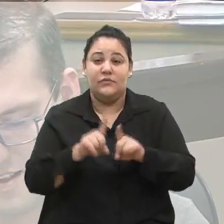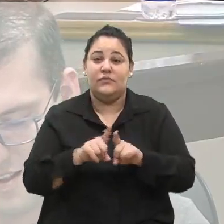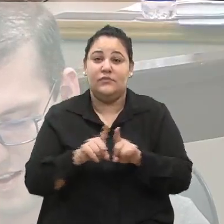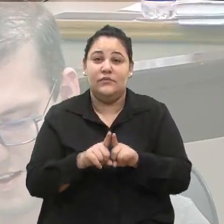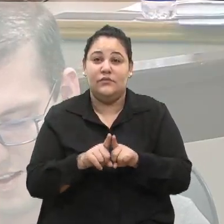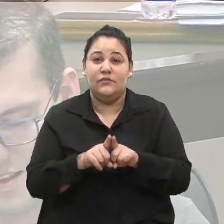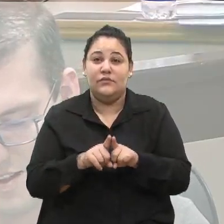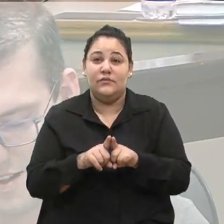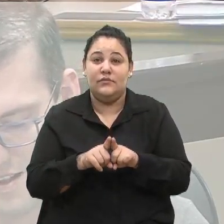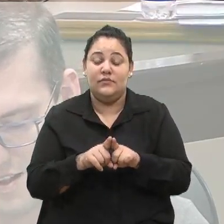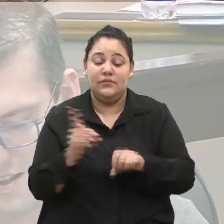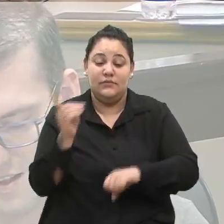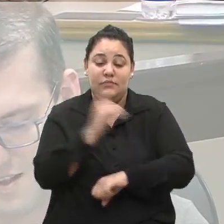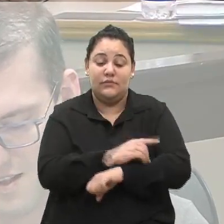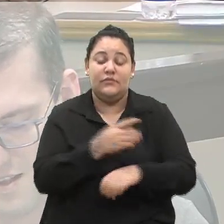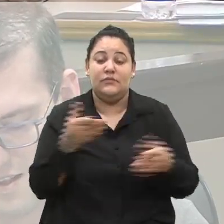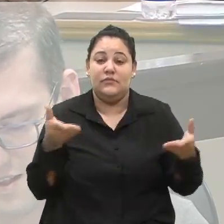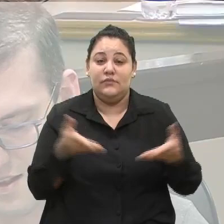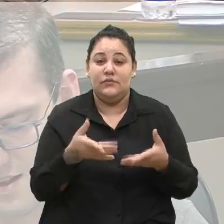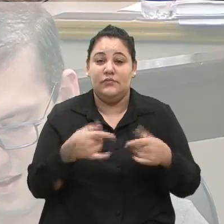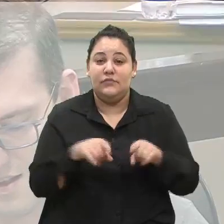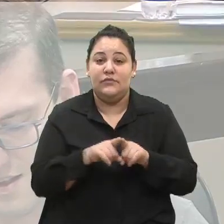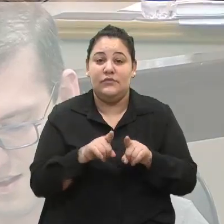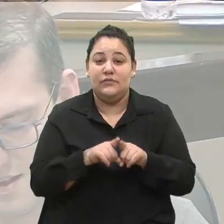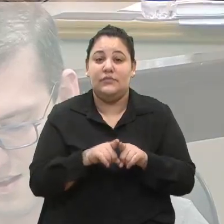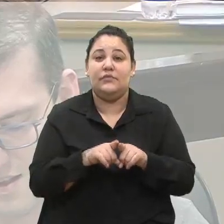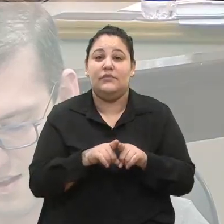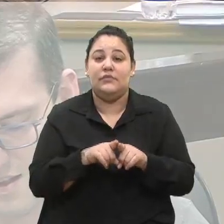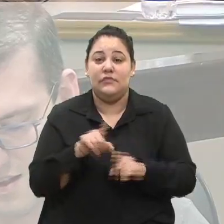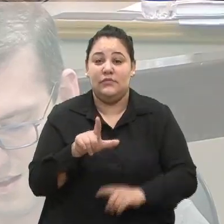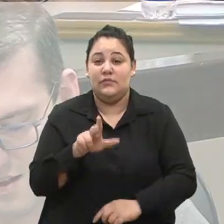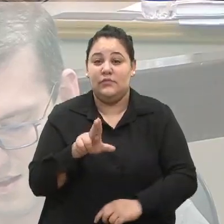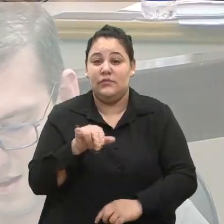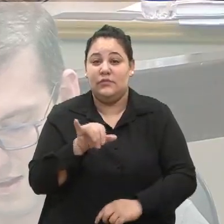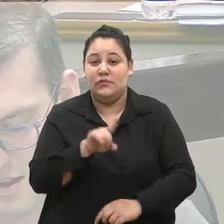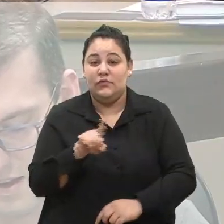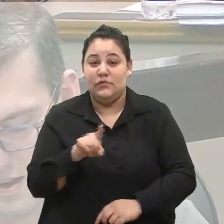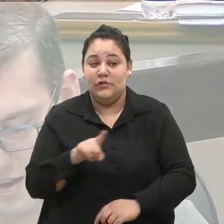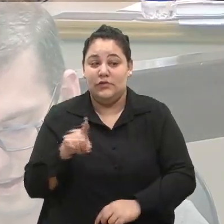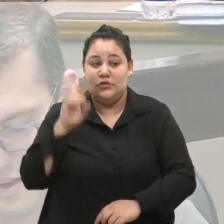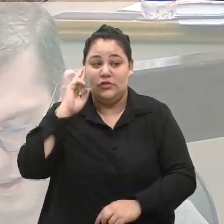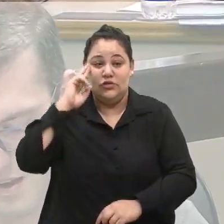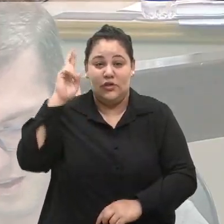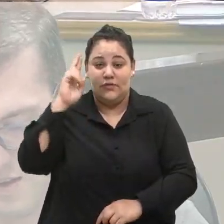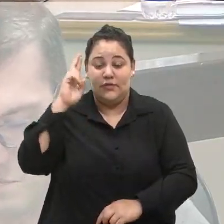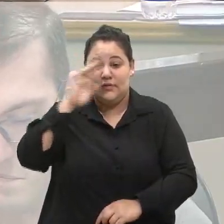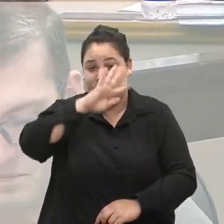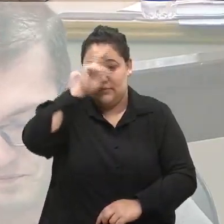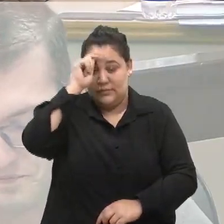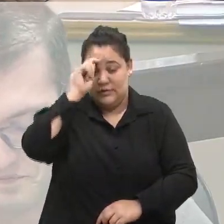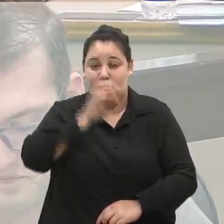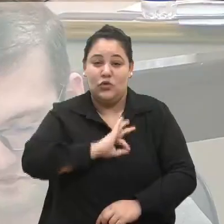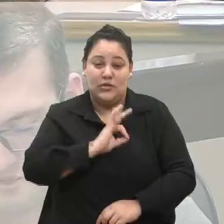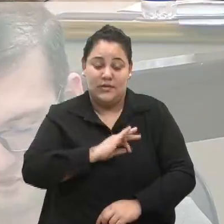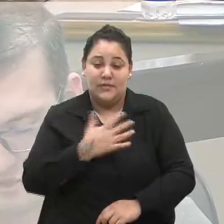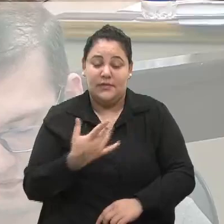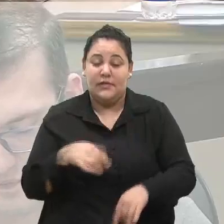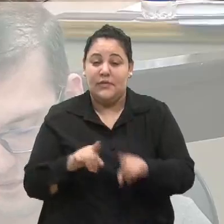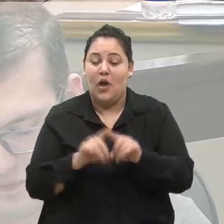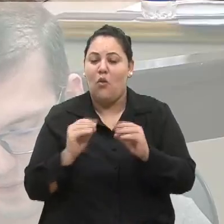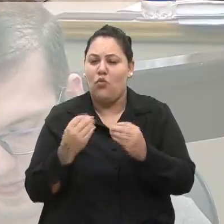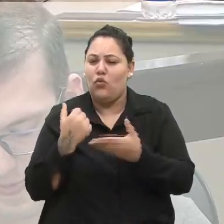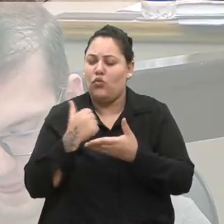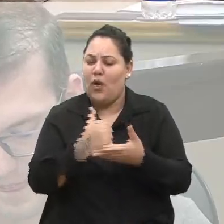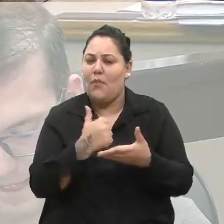no dia de hoje, o senhor Luiz Carlos Matos, sargento da Brigada Militar, né, que por muito contribuiu com a